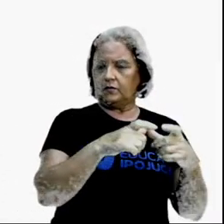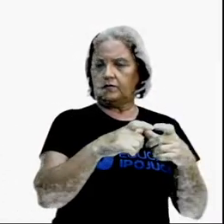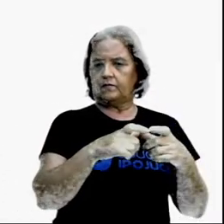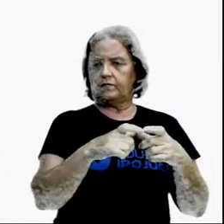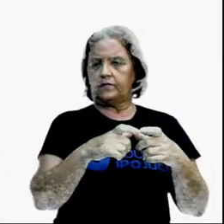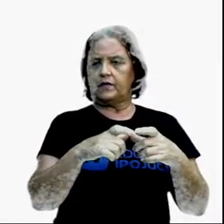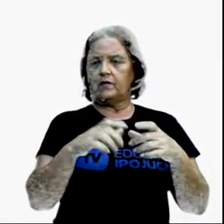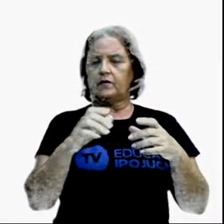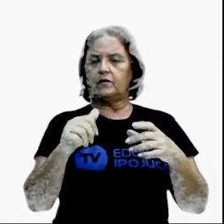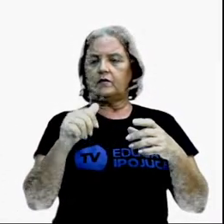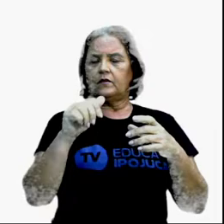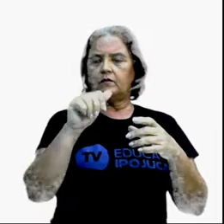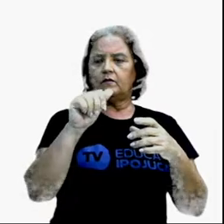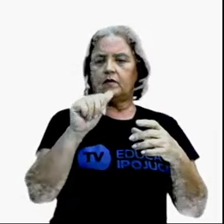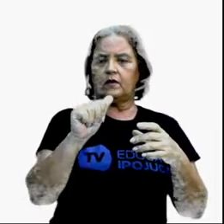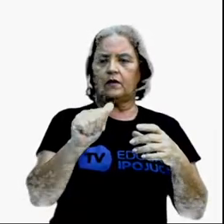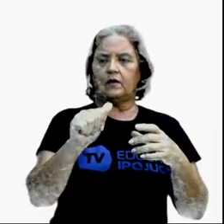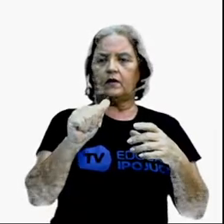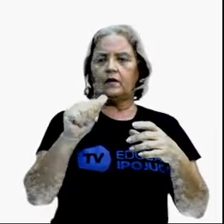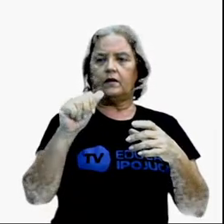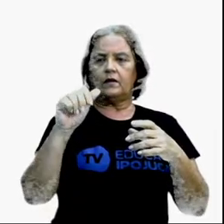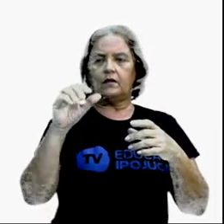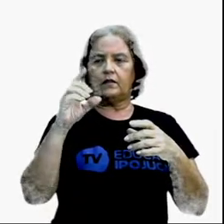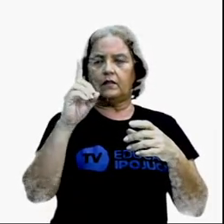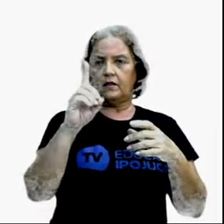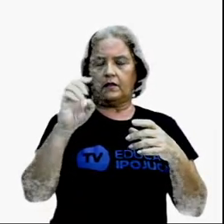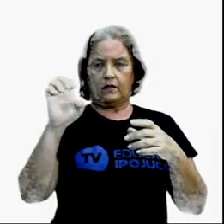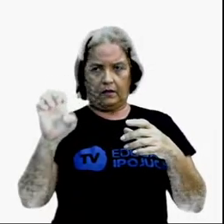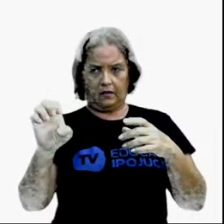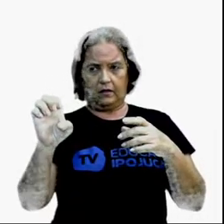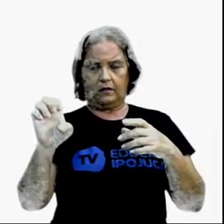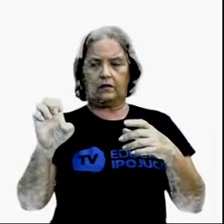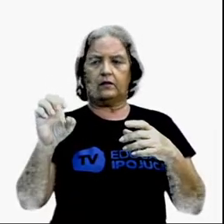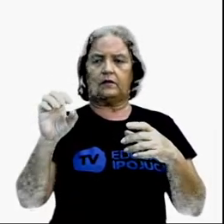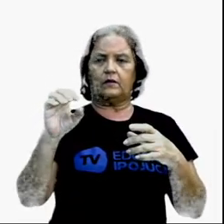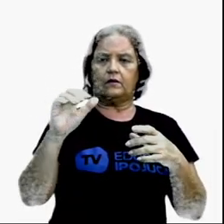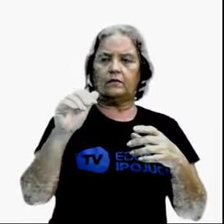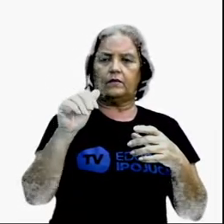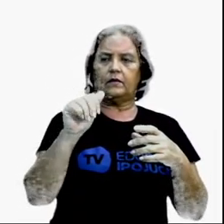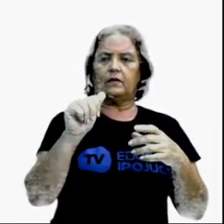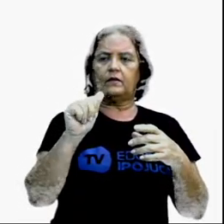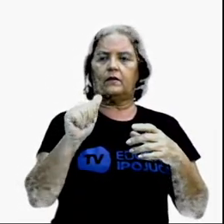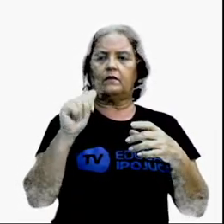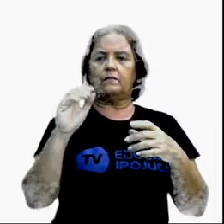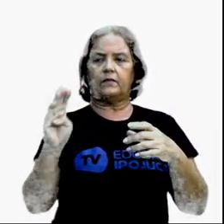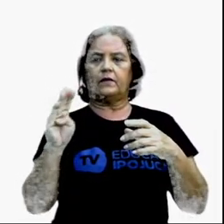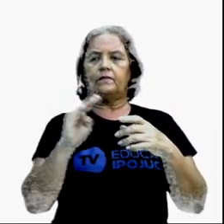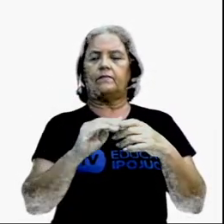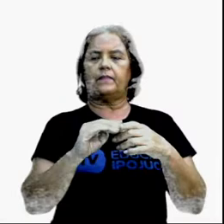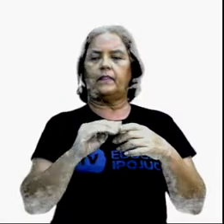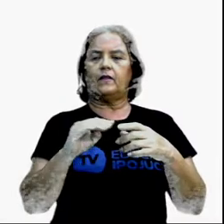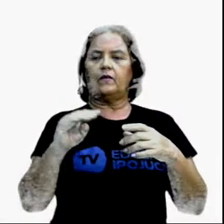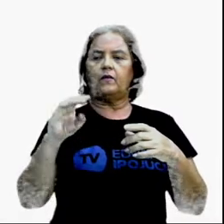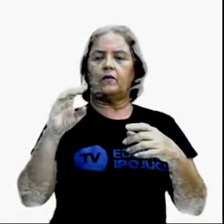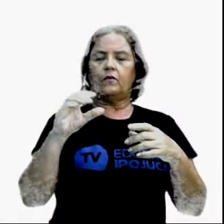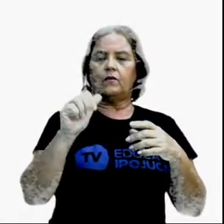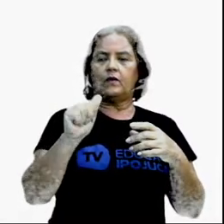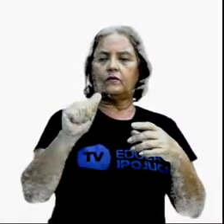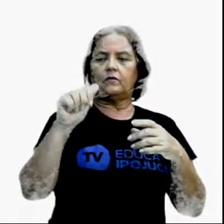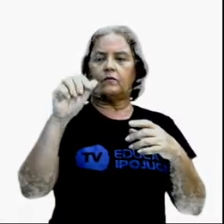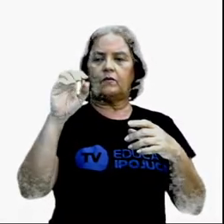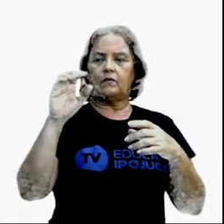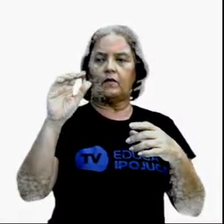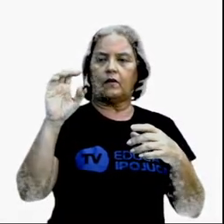AB, se ele está para 3, que é igual a 2. O lado EF está para BC, que